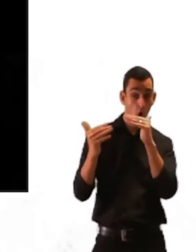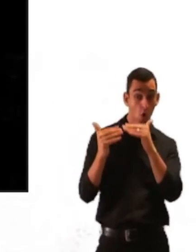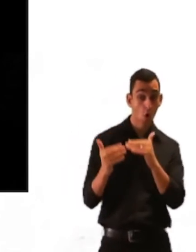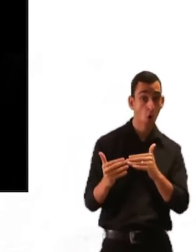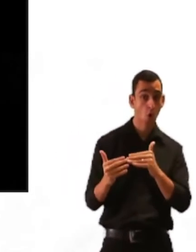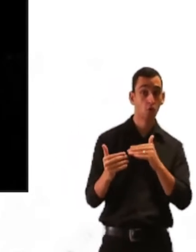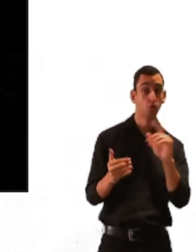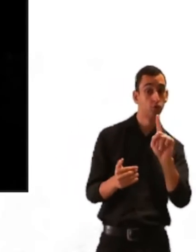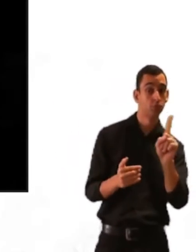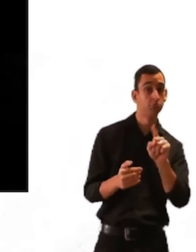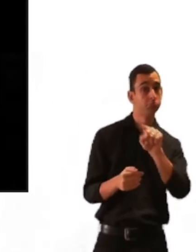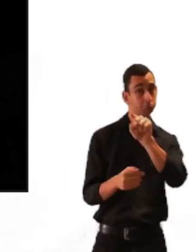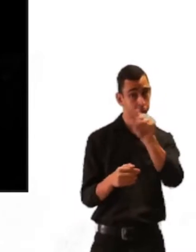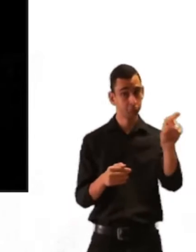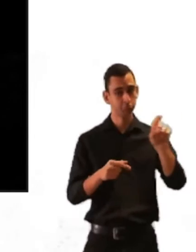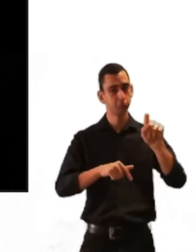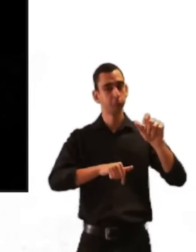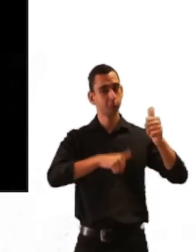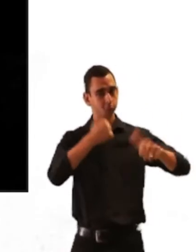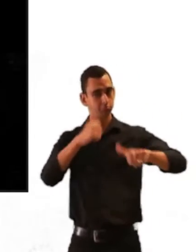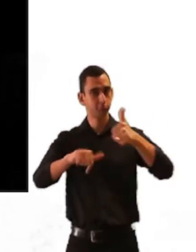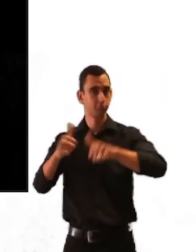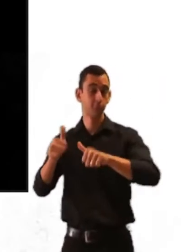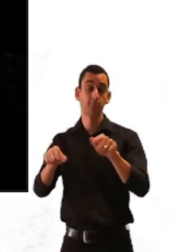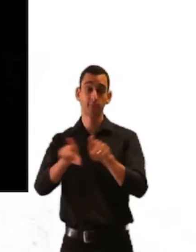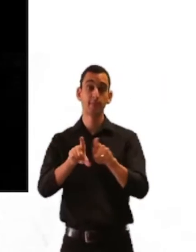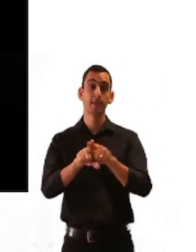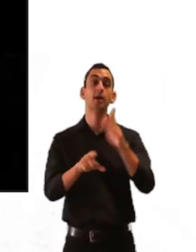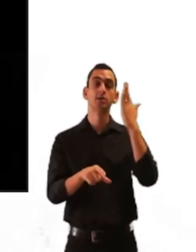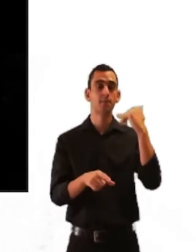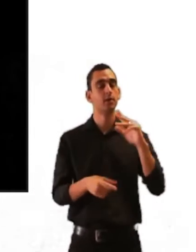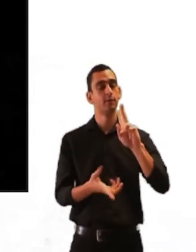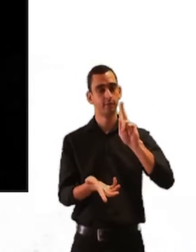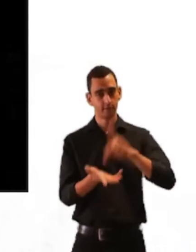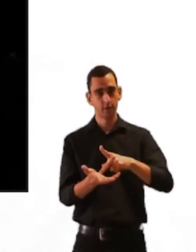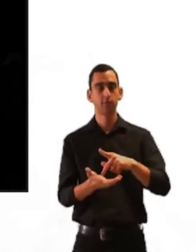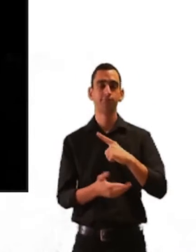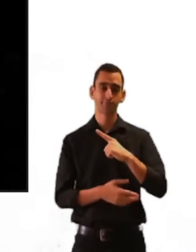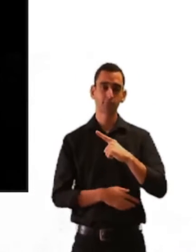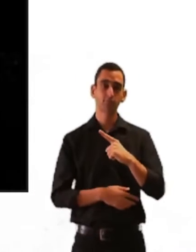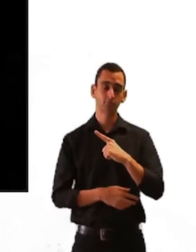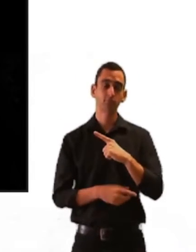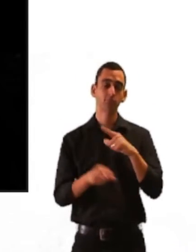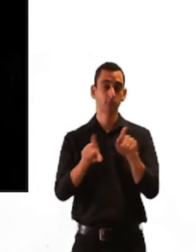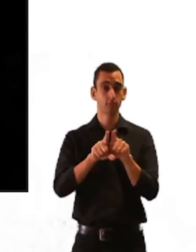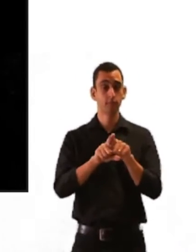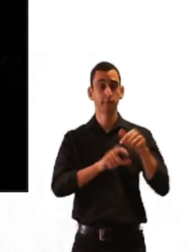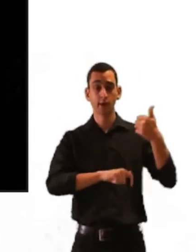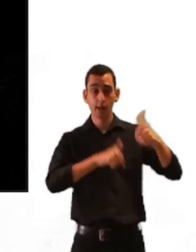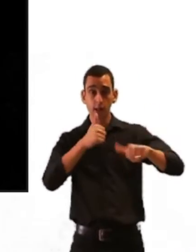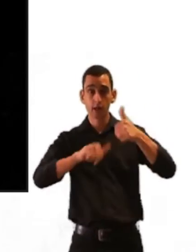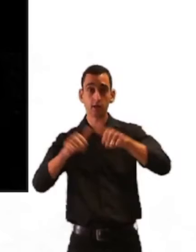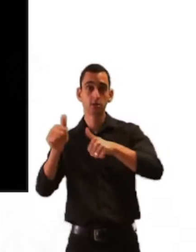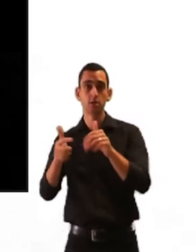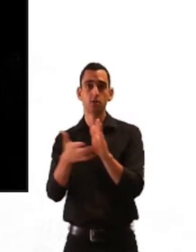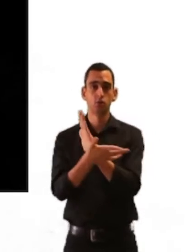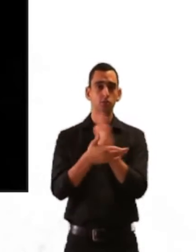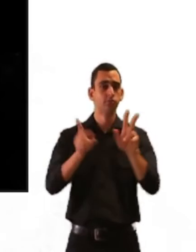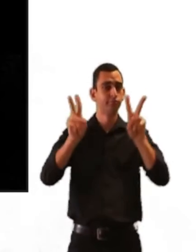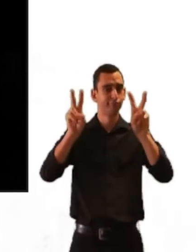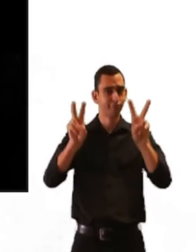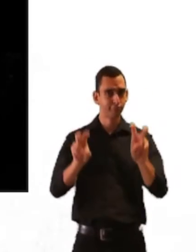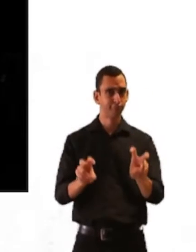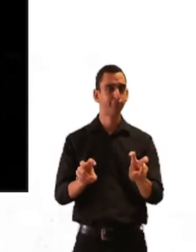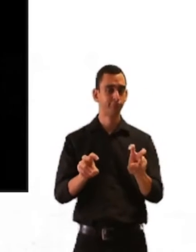de cada um, é saber que isso existe e saber analisar, se deparar com esse tema,